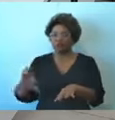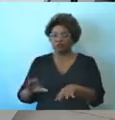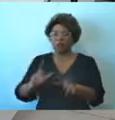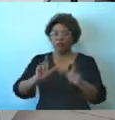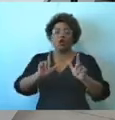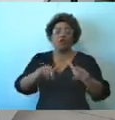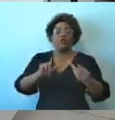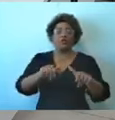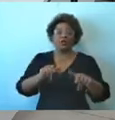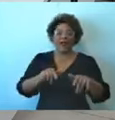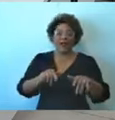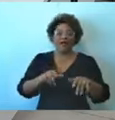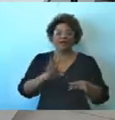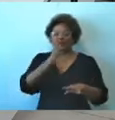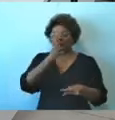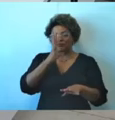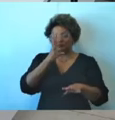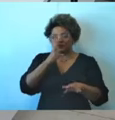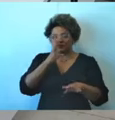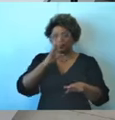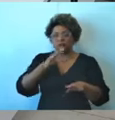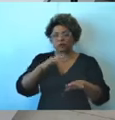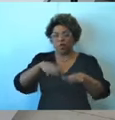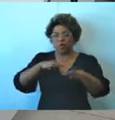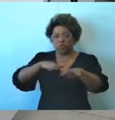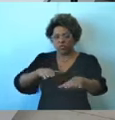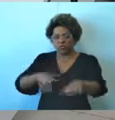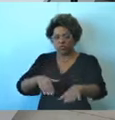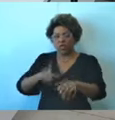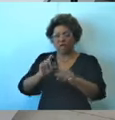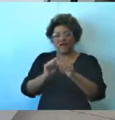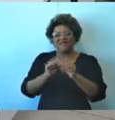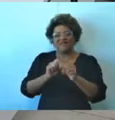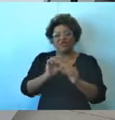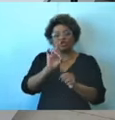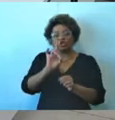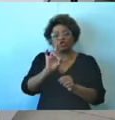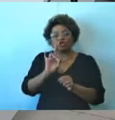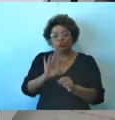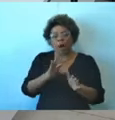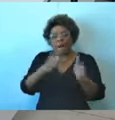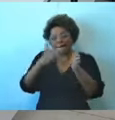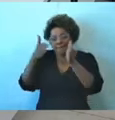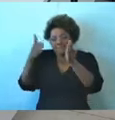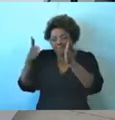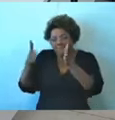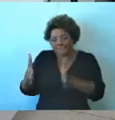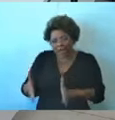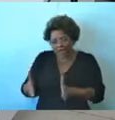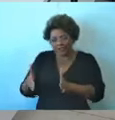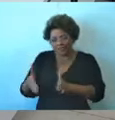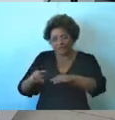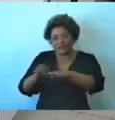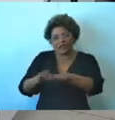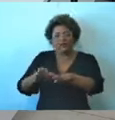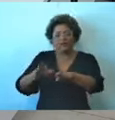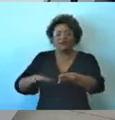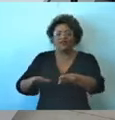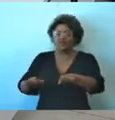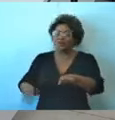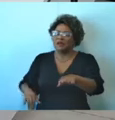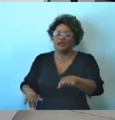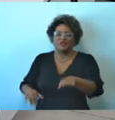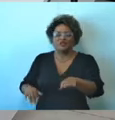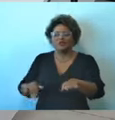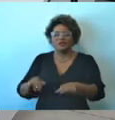tem próximo dos semáforos, a gente faz só um pedaço da faixa azul, dando esse acesso até o motobox. Porque uma das melhores coisas que a cidade de